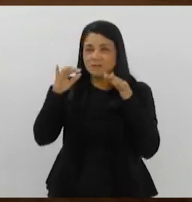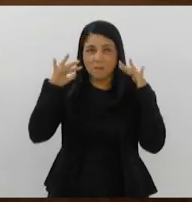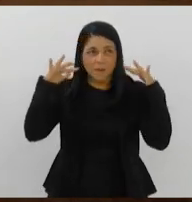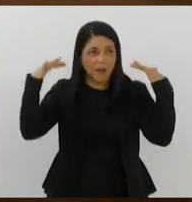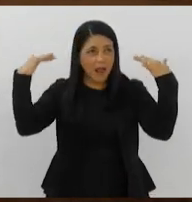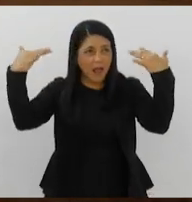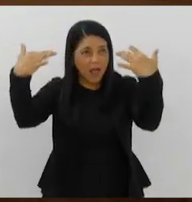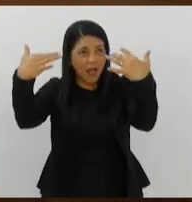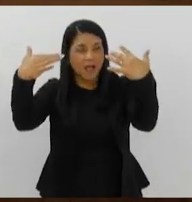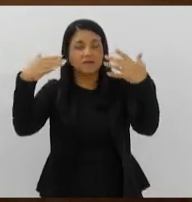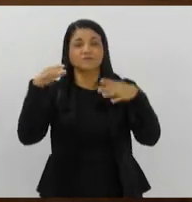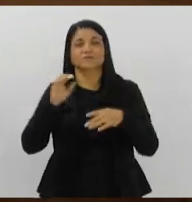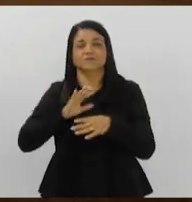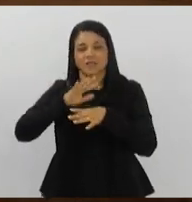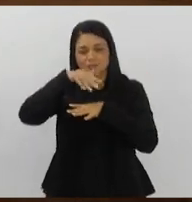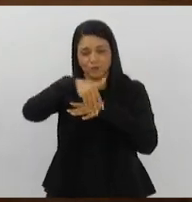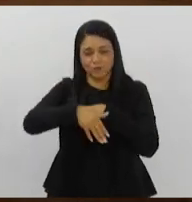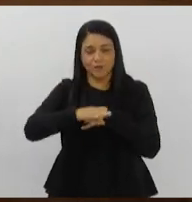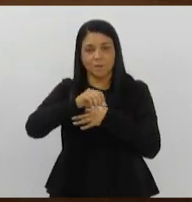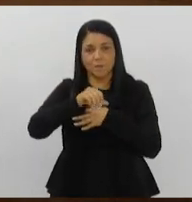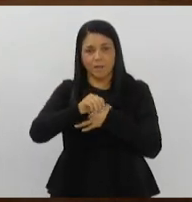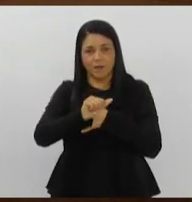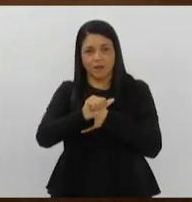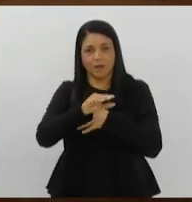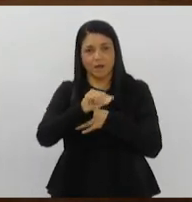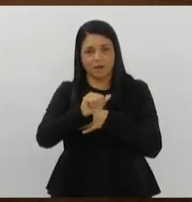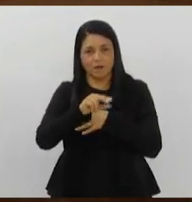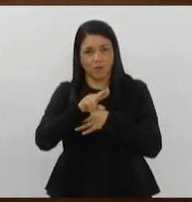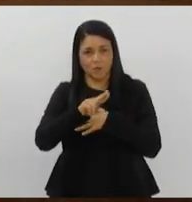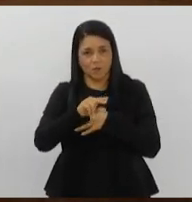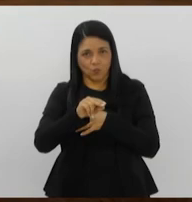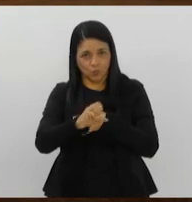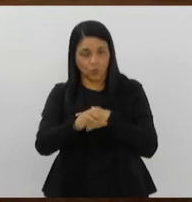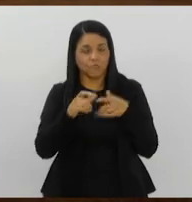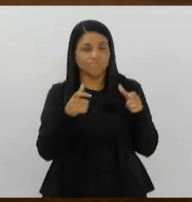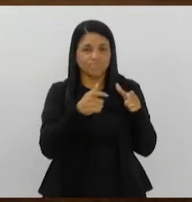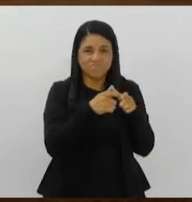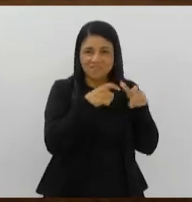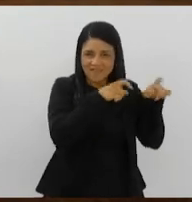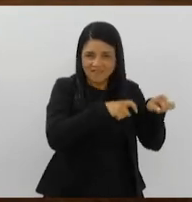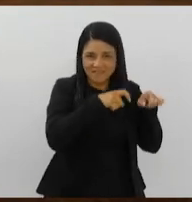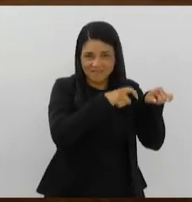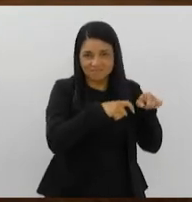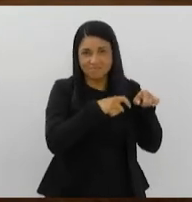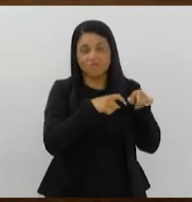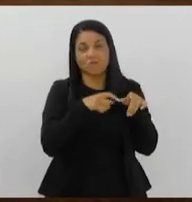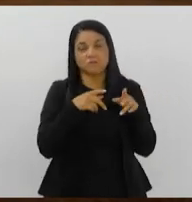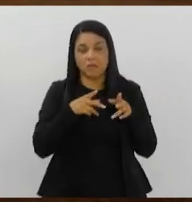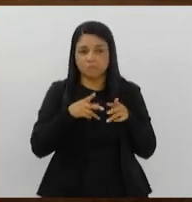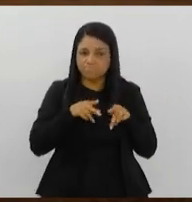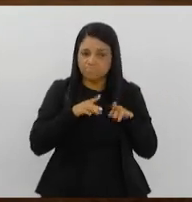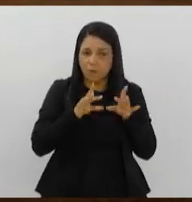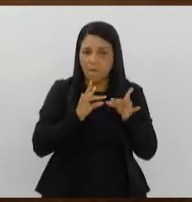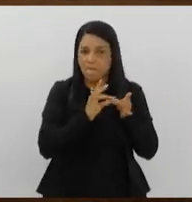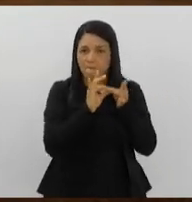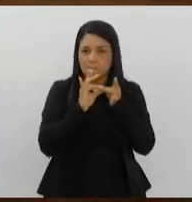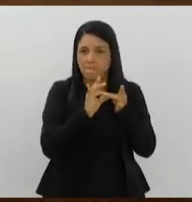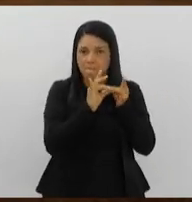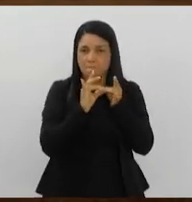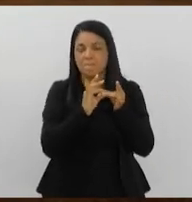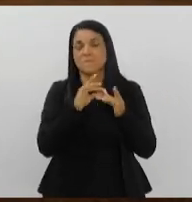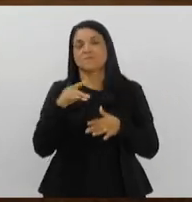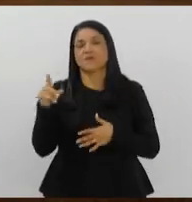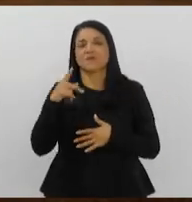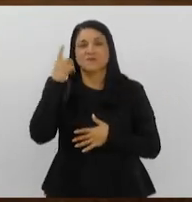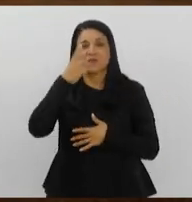Macacu, os produtores, e dizer que nós vamos ficar colados aí no nosso amigo deputado